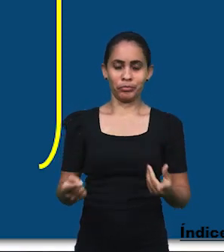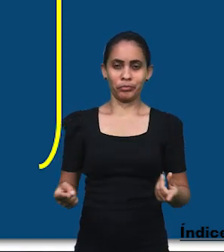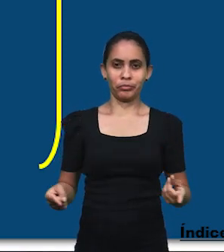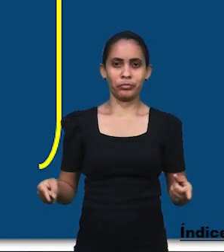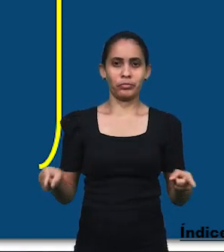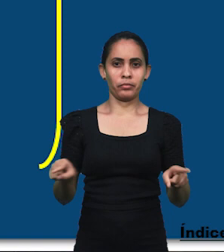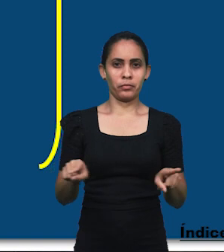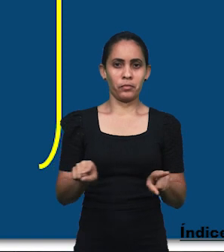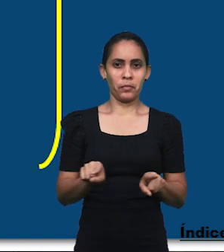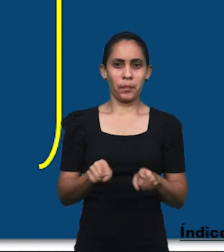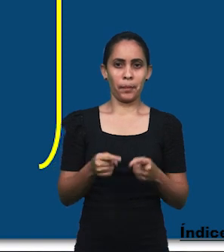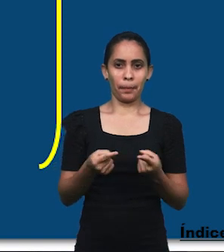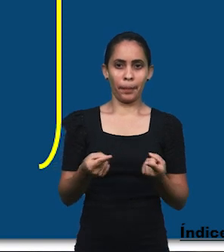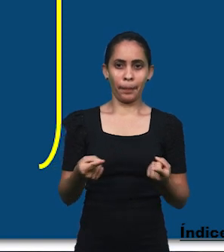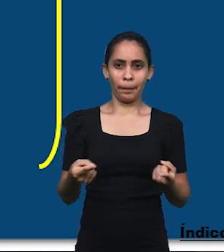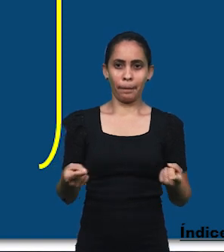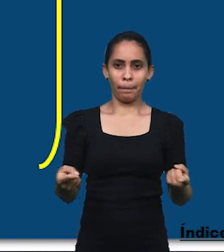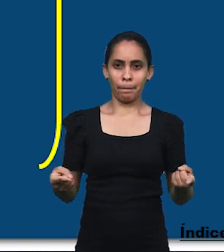parece